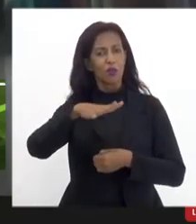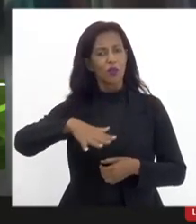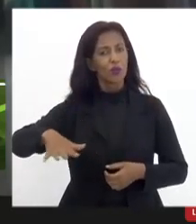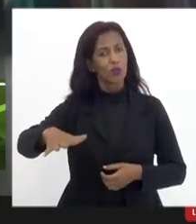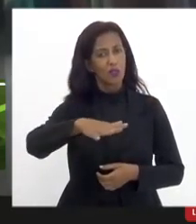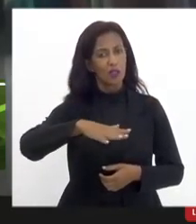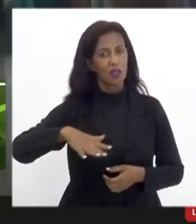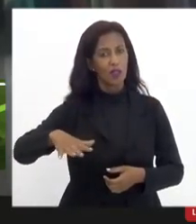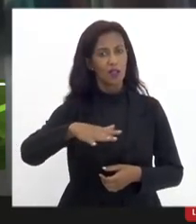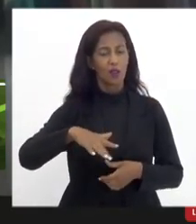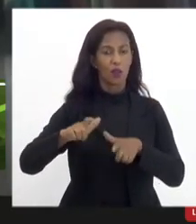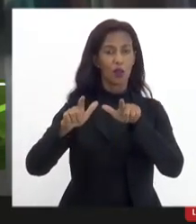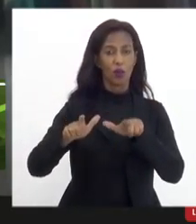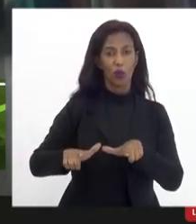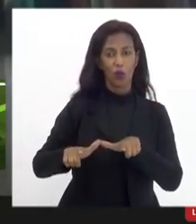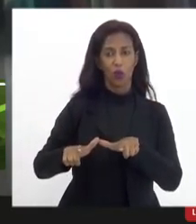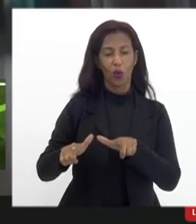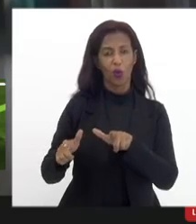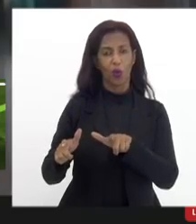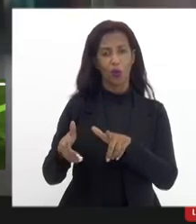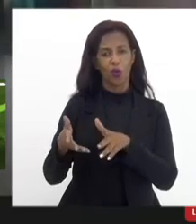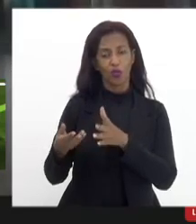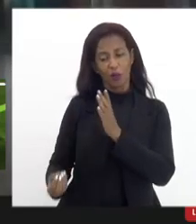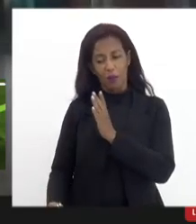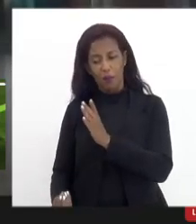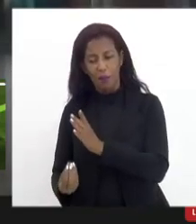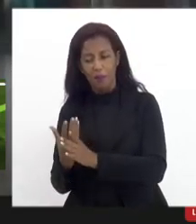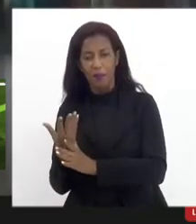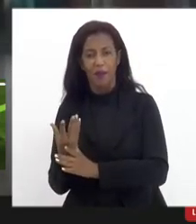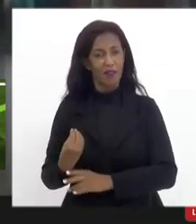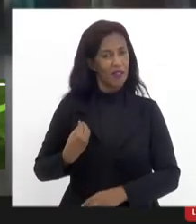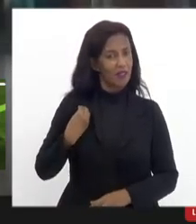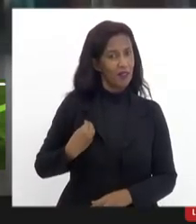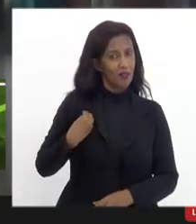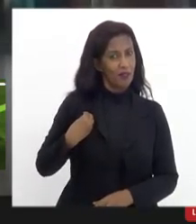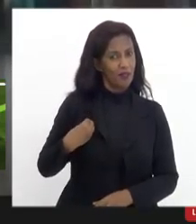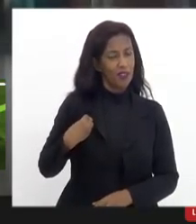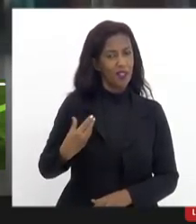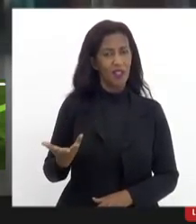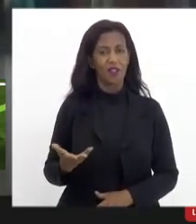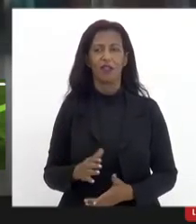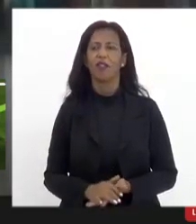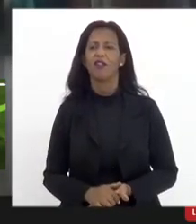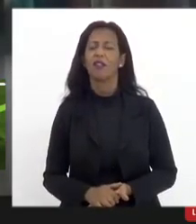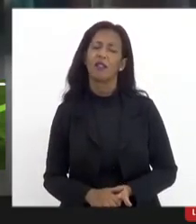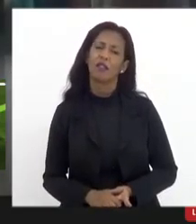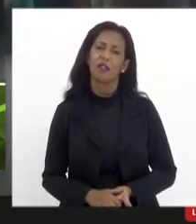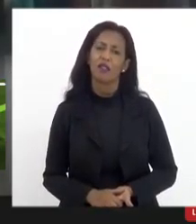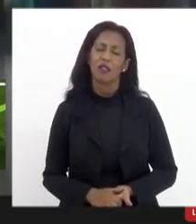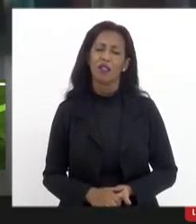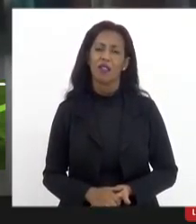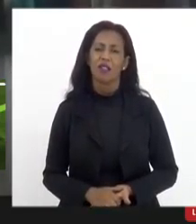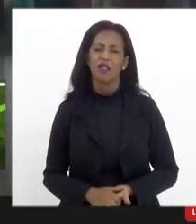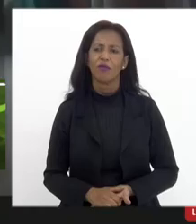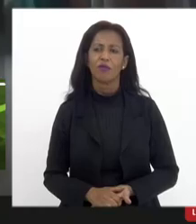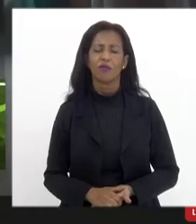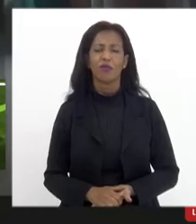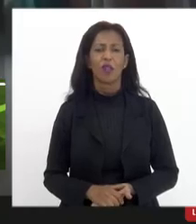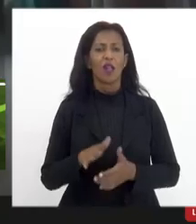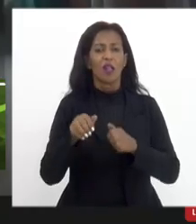território onde elas nasceram, vivem, entendeu? Quer dizer,